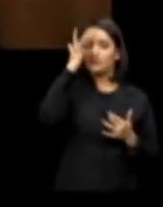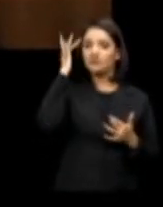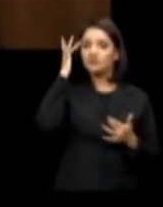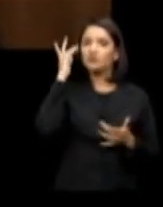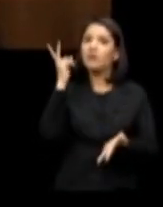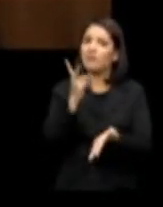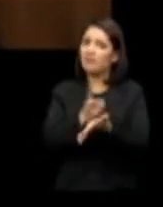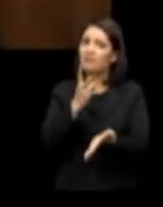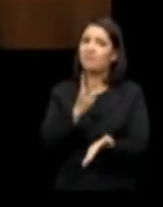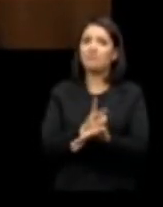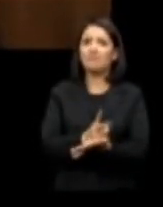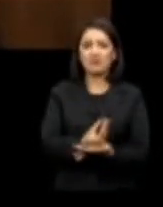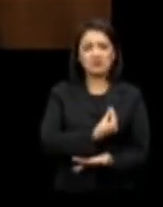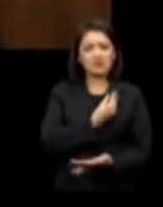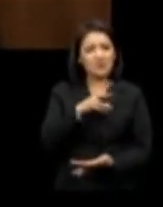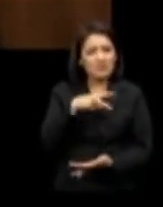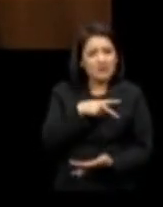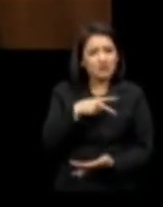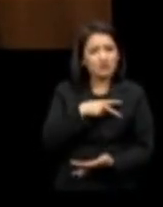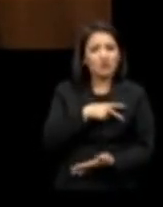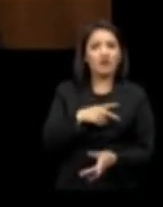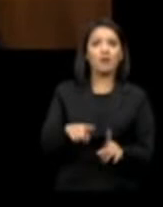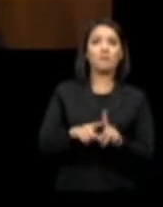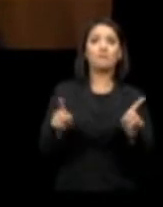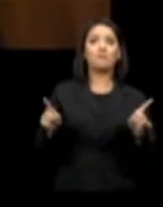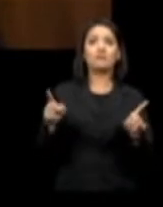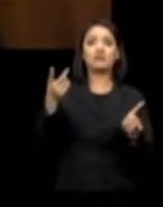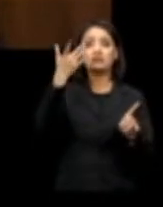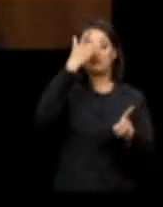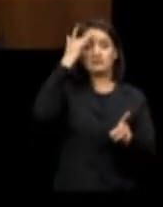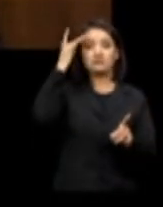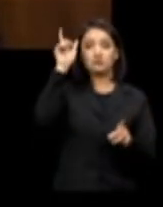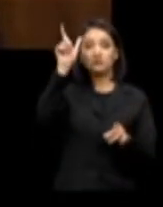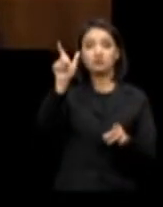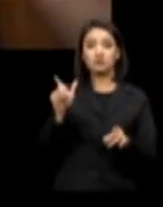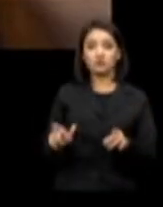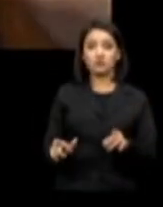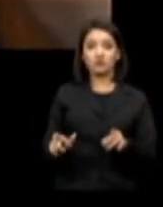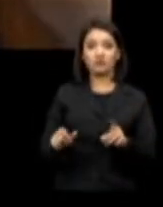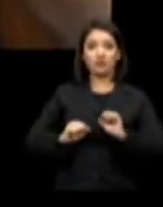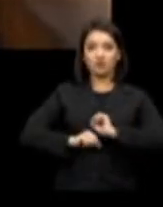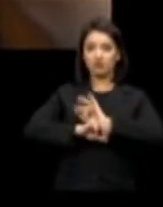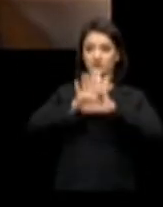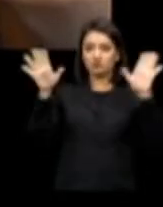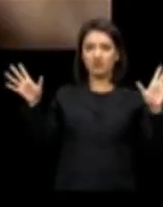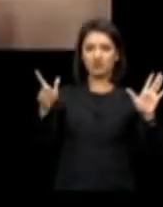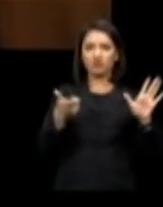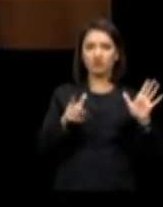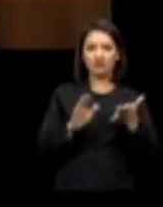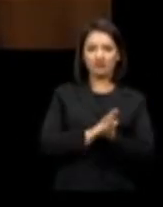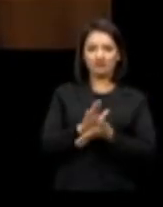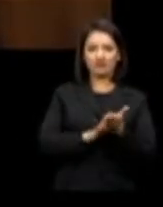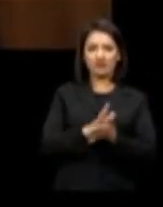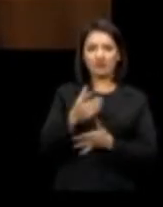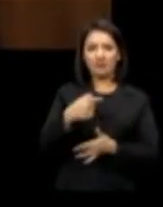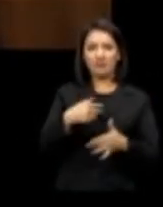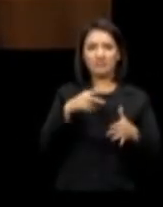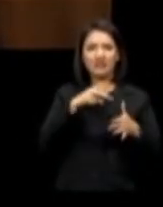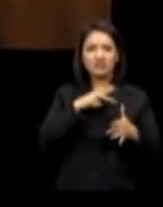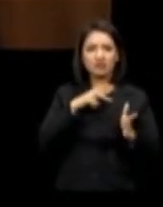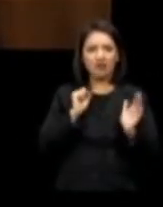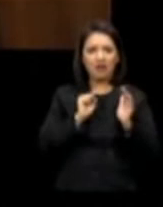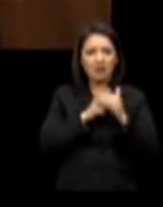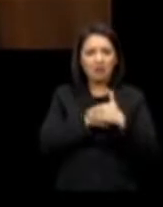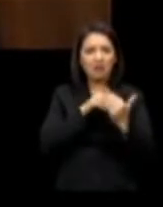área íntima. O cidadão torna-se uma verdadeira pessoa transparente. Desse modo, em alinho